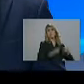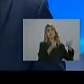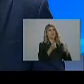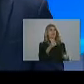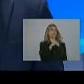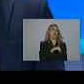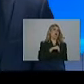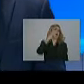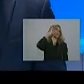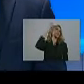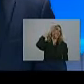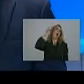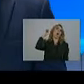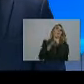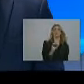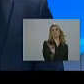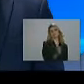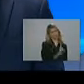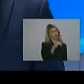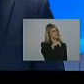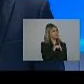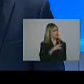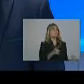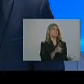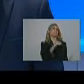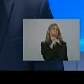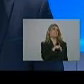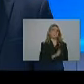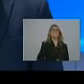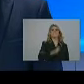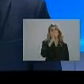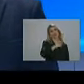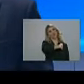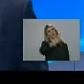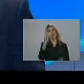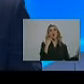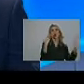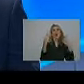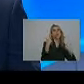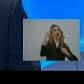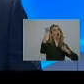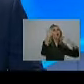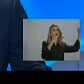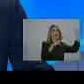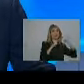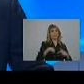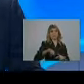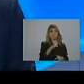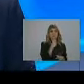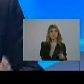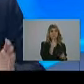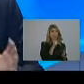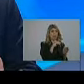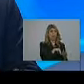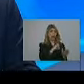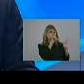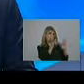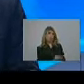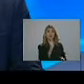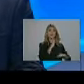dos sonhos que o professor merece, mas é muito melhor comparado aos demais. Nós não prescindimos de uma escola